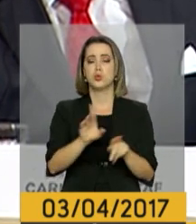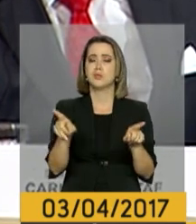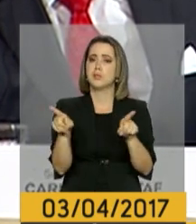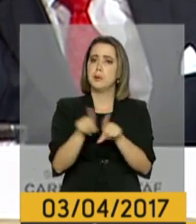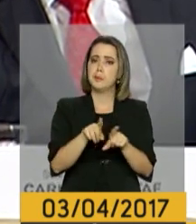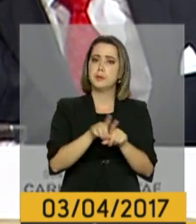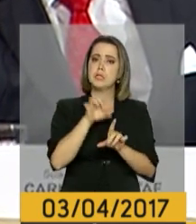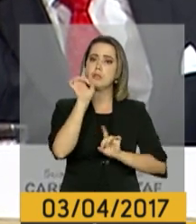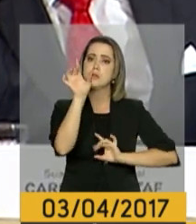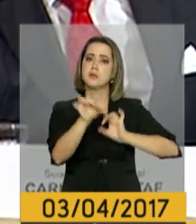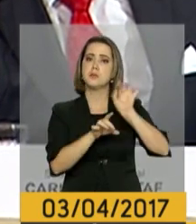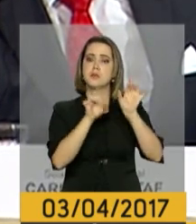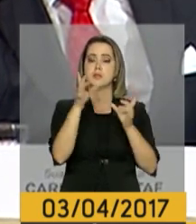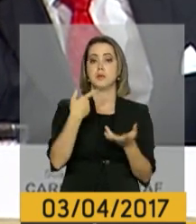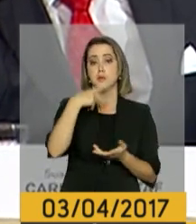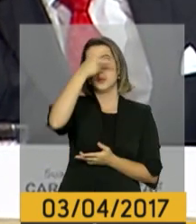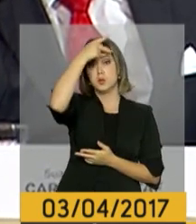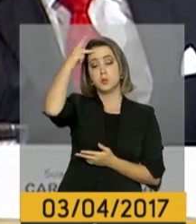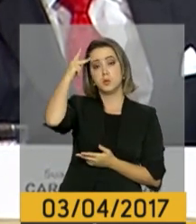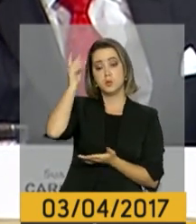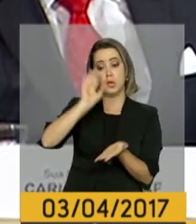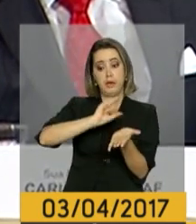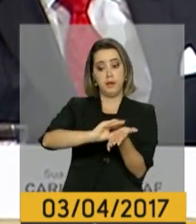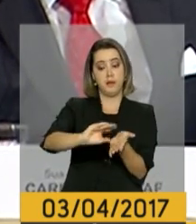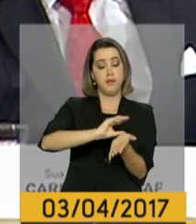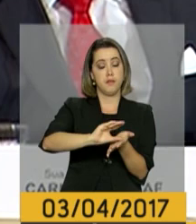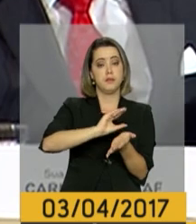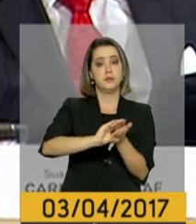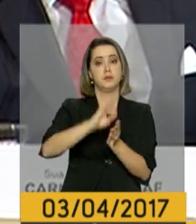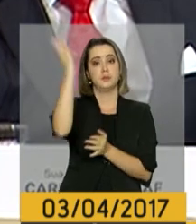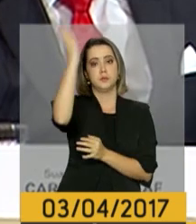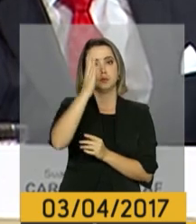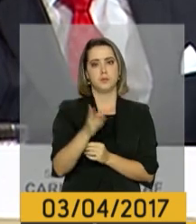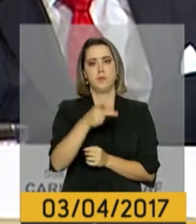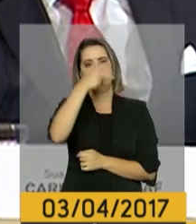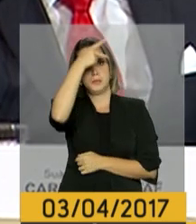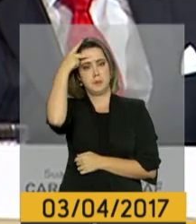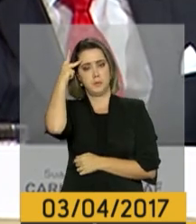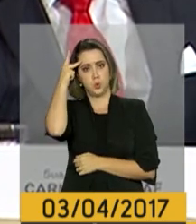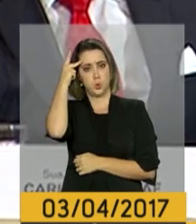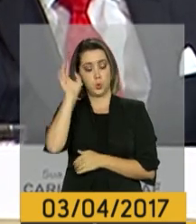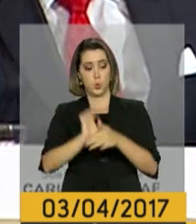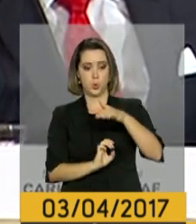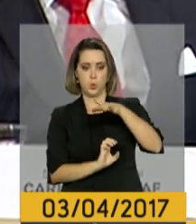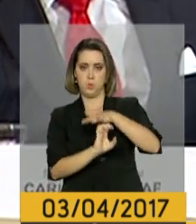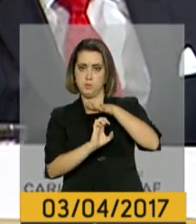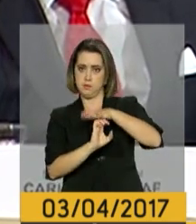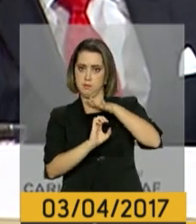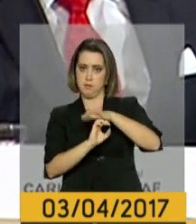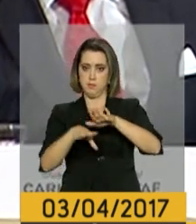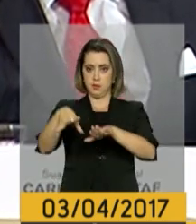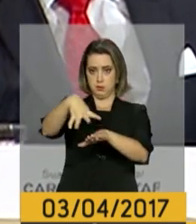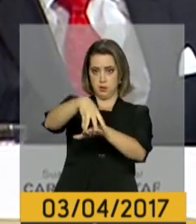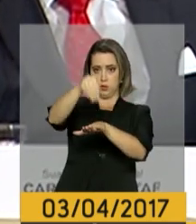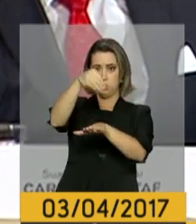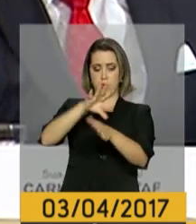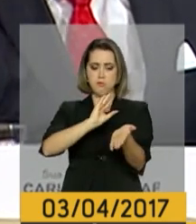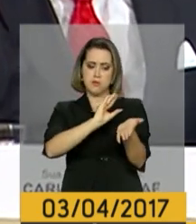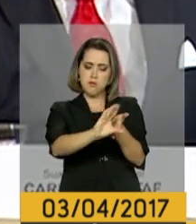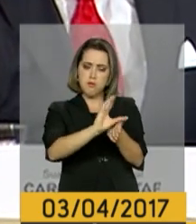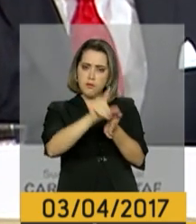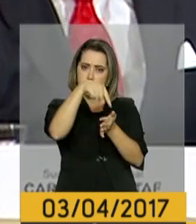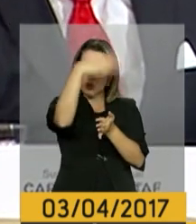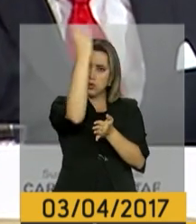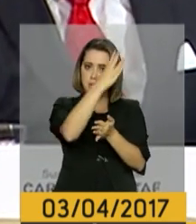especialmente, daqueles que investem no Brasil. Portanto, os empreendedores suecos que investirem no Brasil têm absoluta